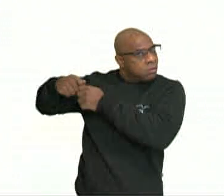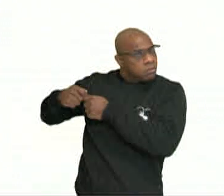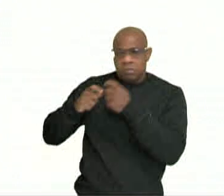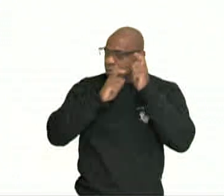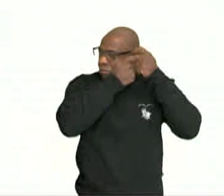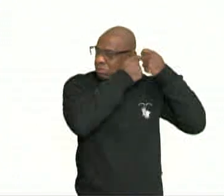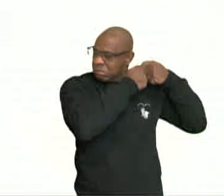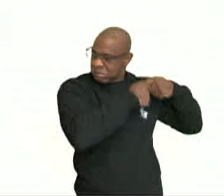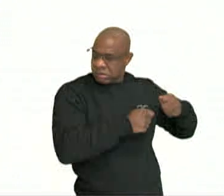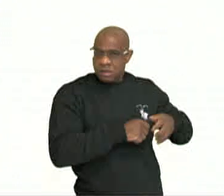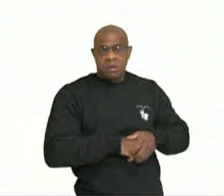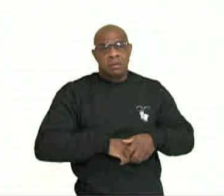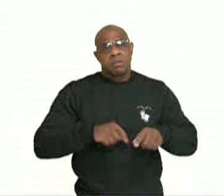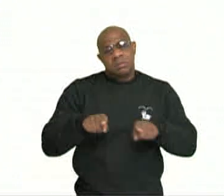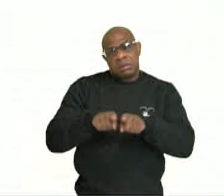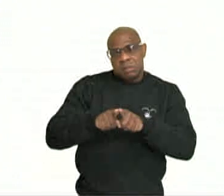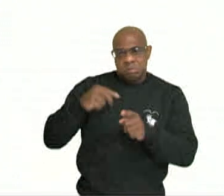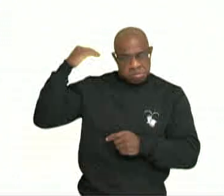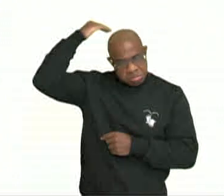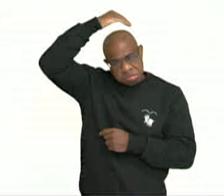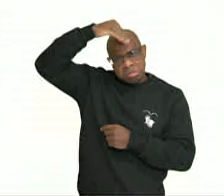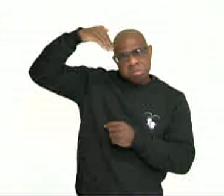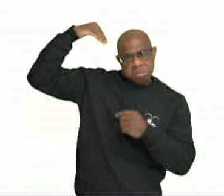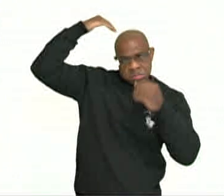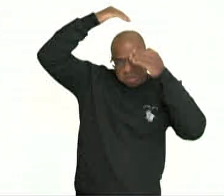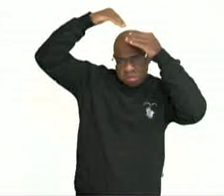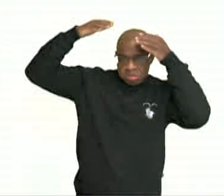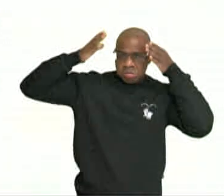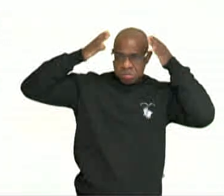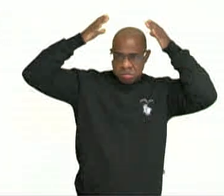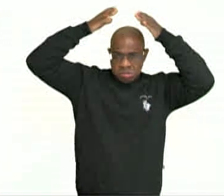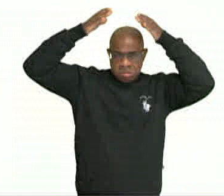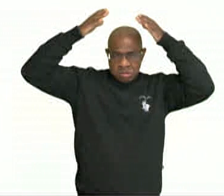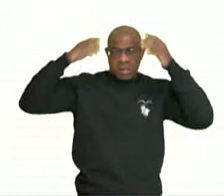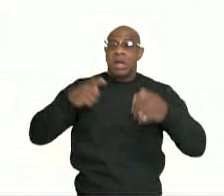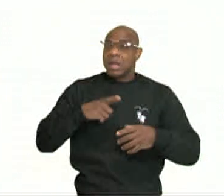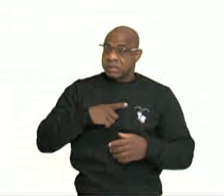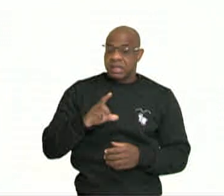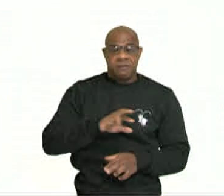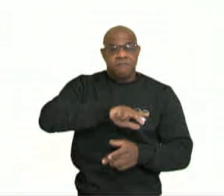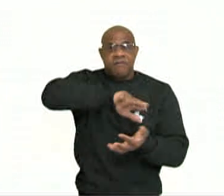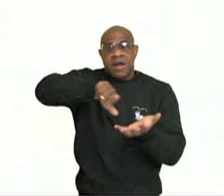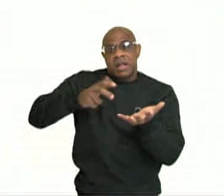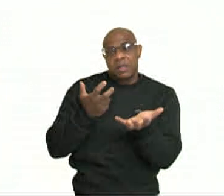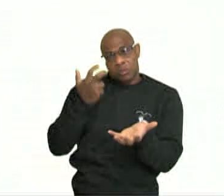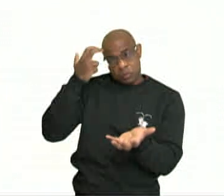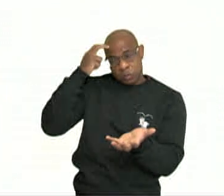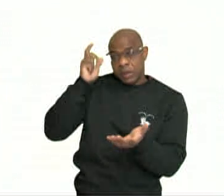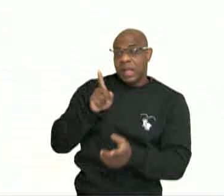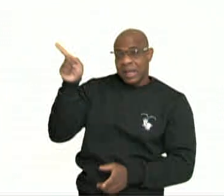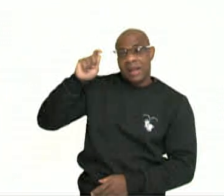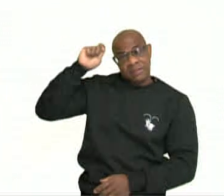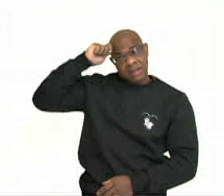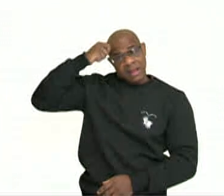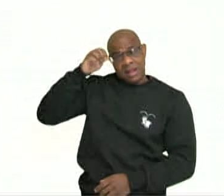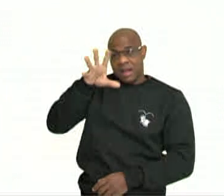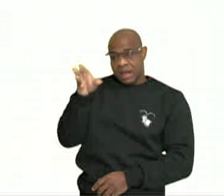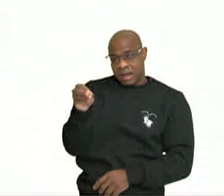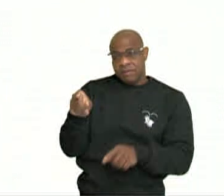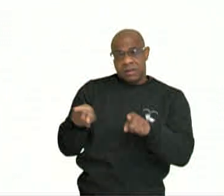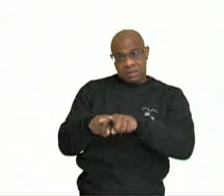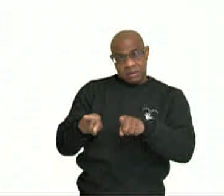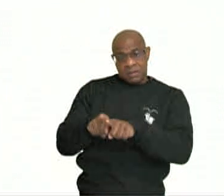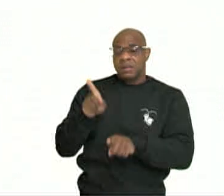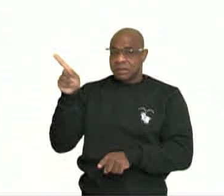caso, o turbante é um ornamento de símbolo religioso em várias culturas, inclusive na afro. Ele evidencia